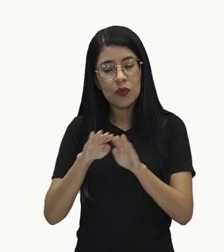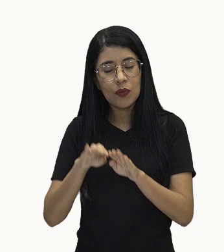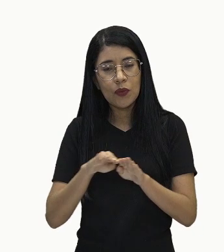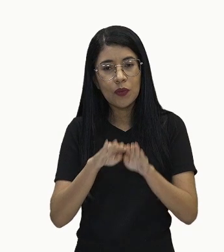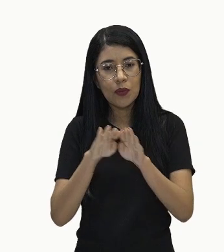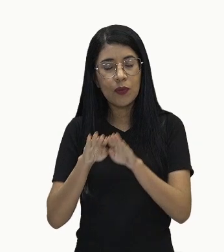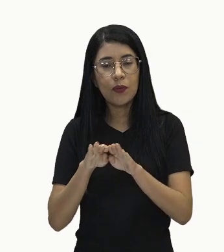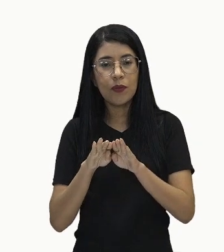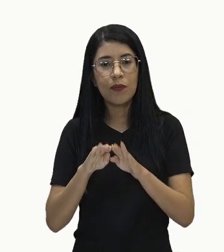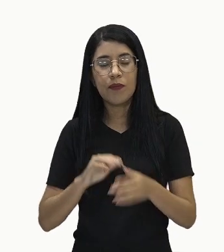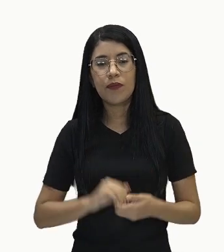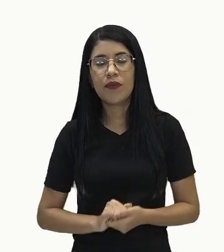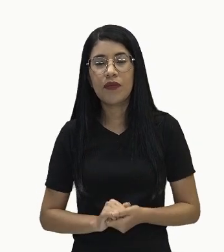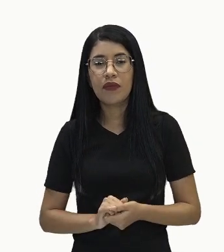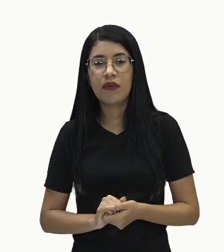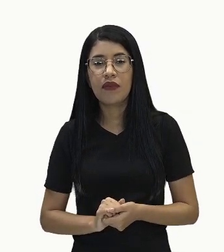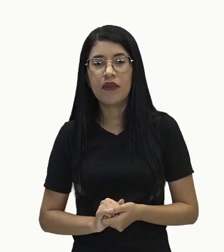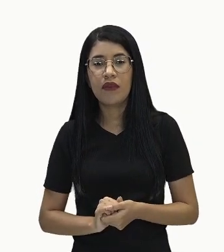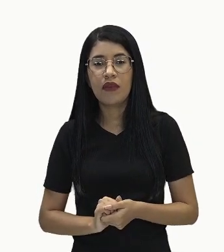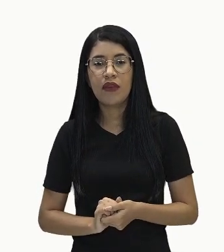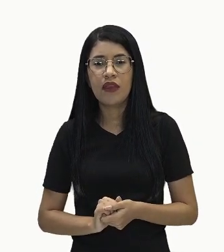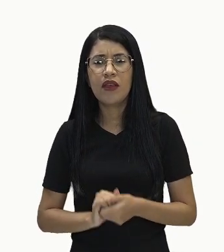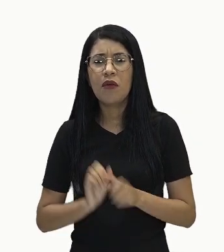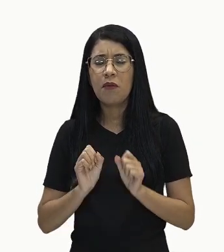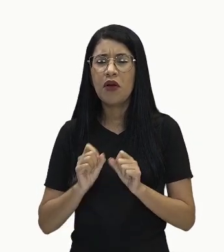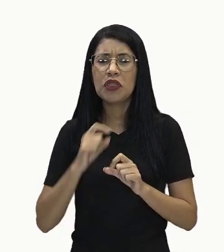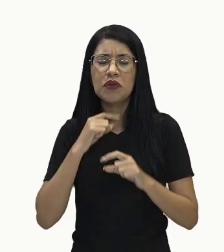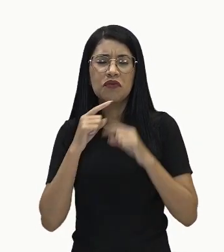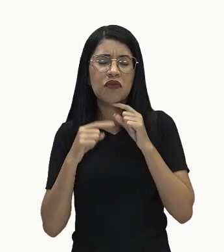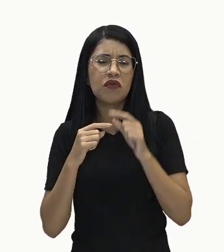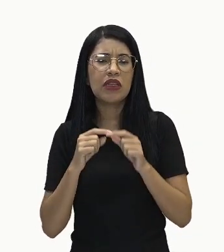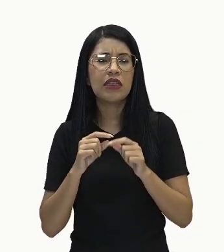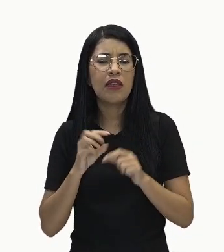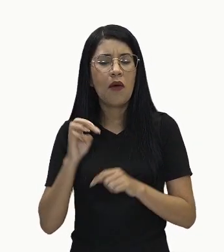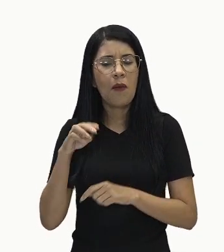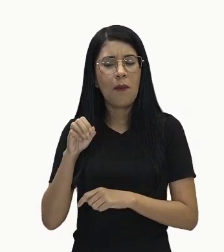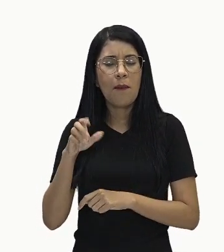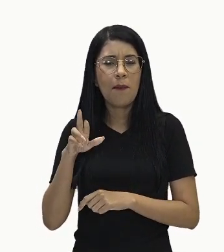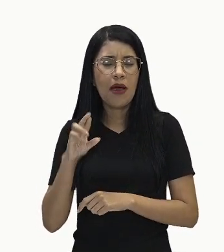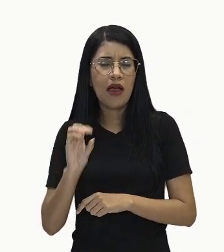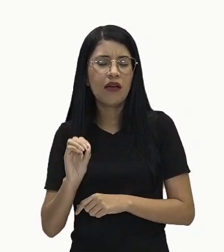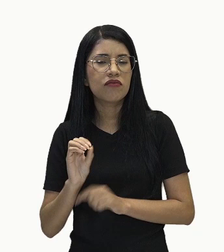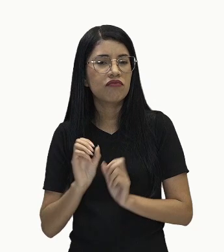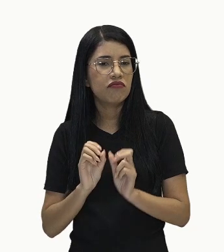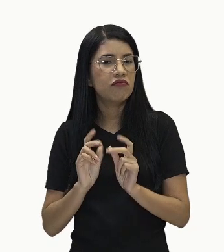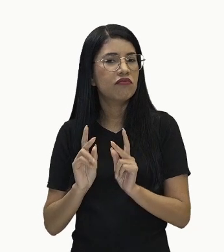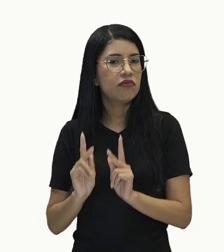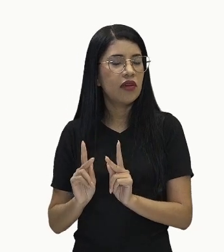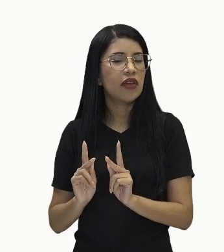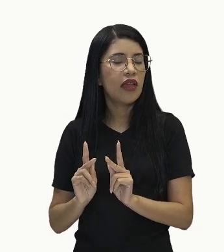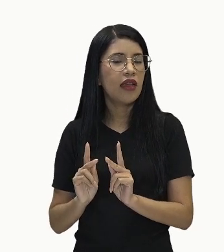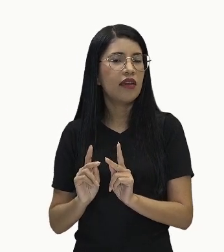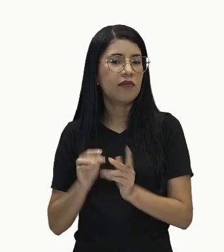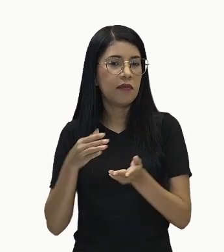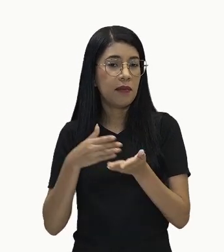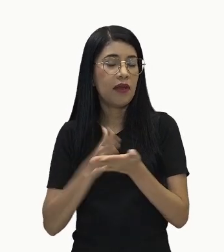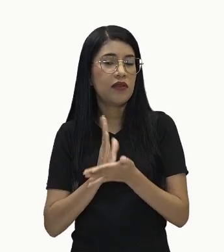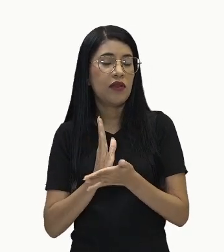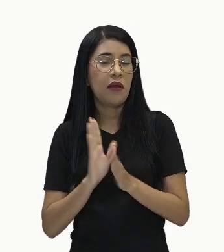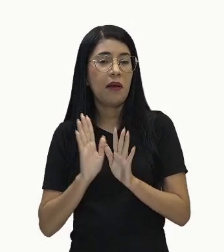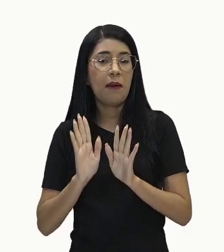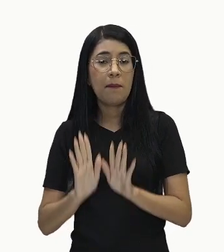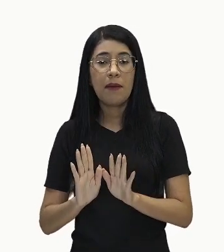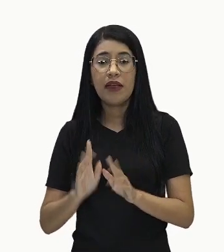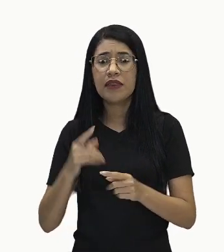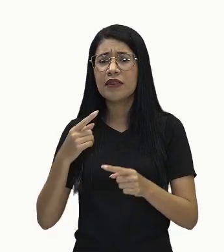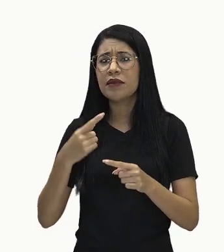for o desvio padrão, mais longe da variância, da regularidade ele se encontra. Então, você poderia ainda ficar na dúvida